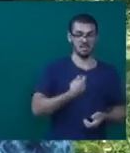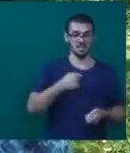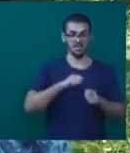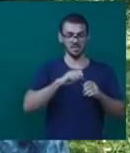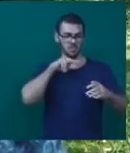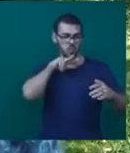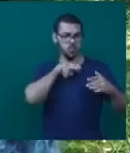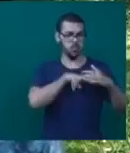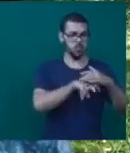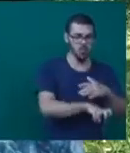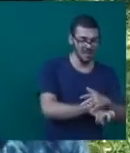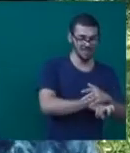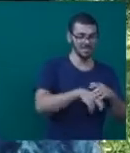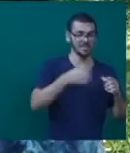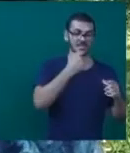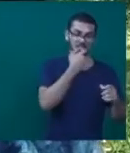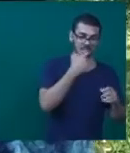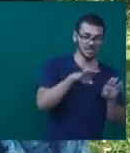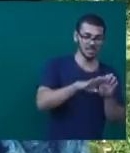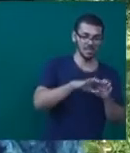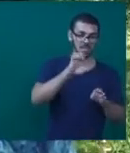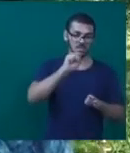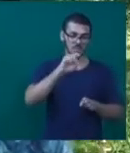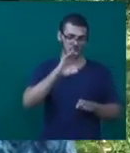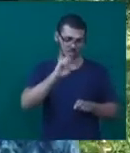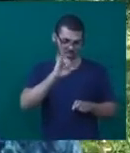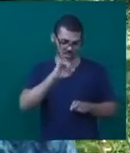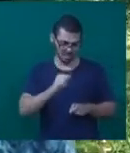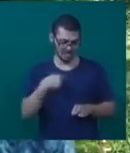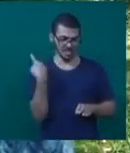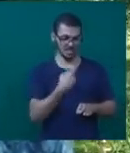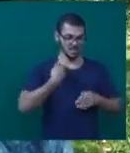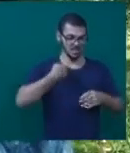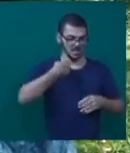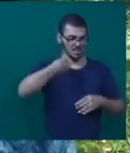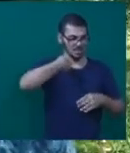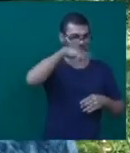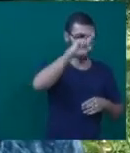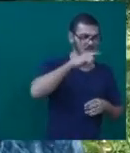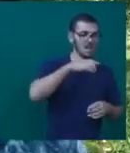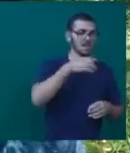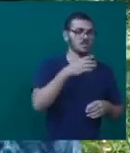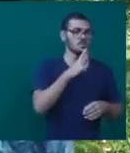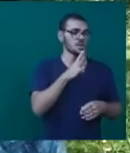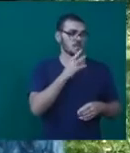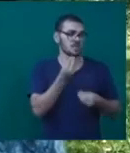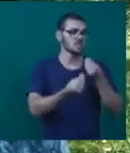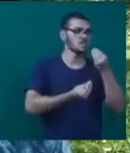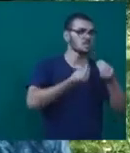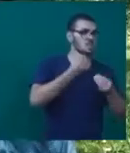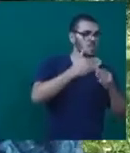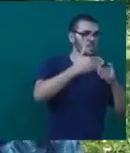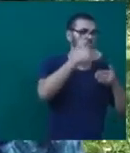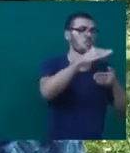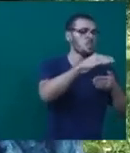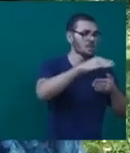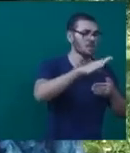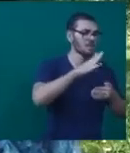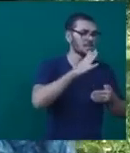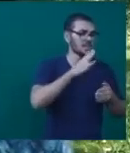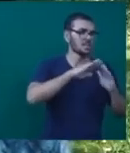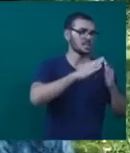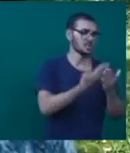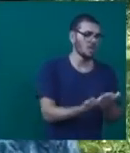e na Escócia, onde nós fomos conhecer as atividades extraescolares e em espaços não formais realizadas por